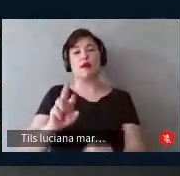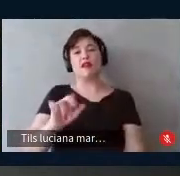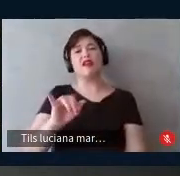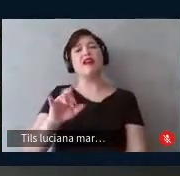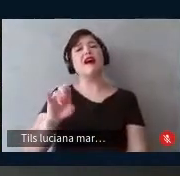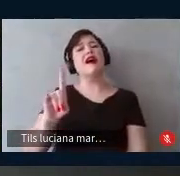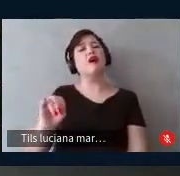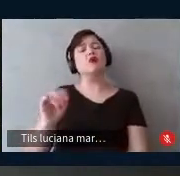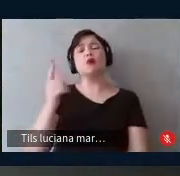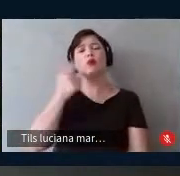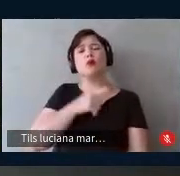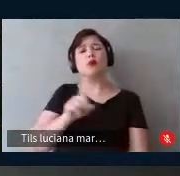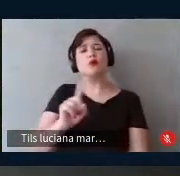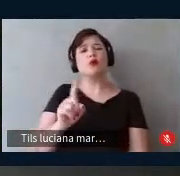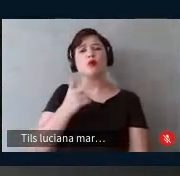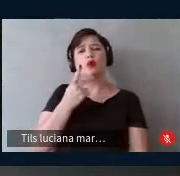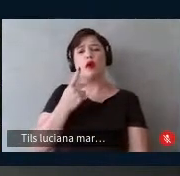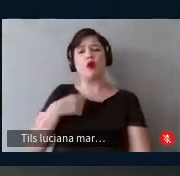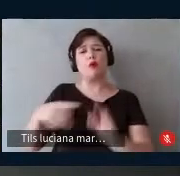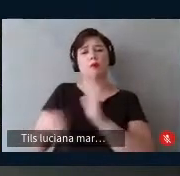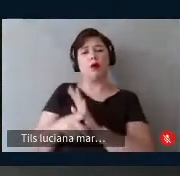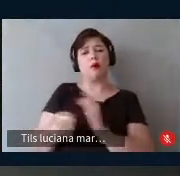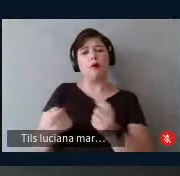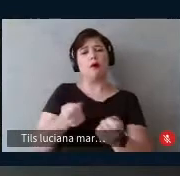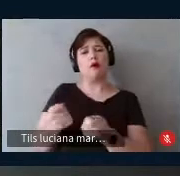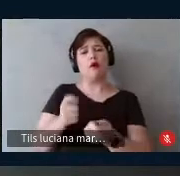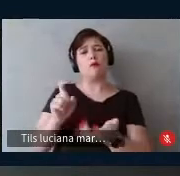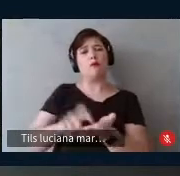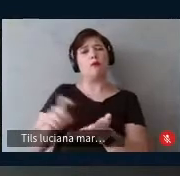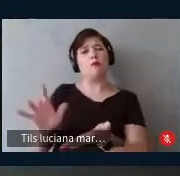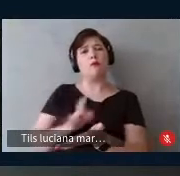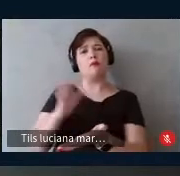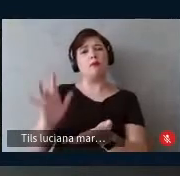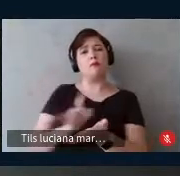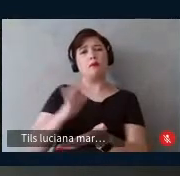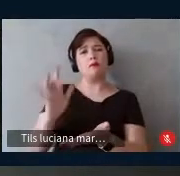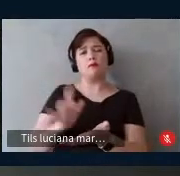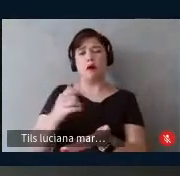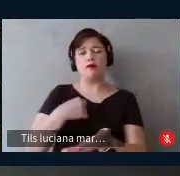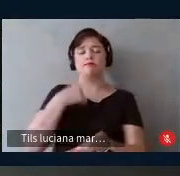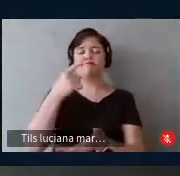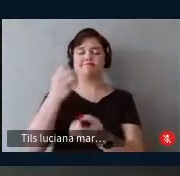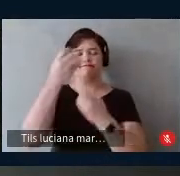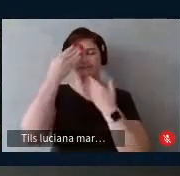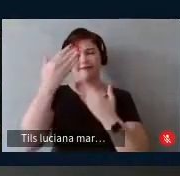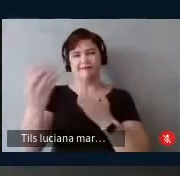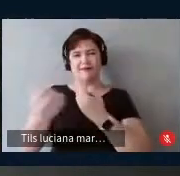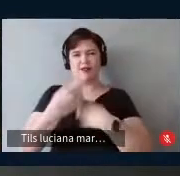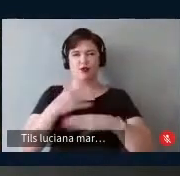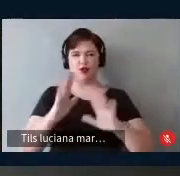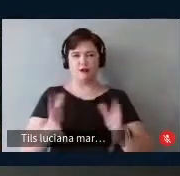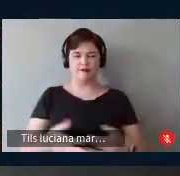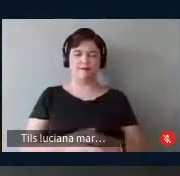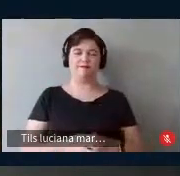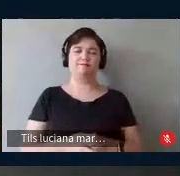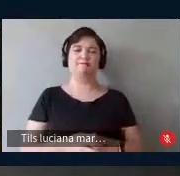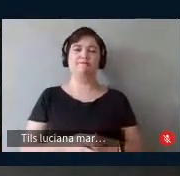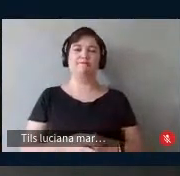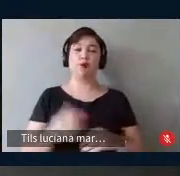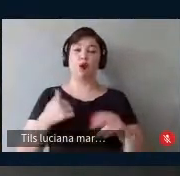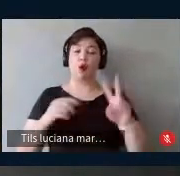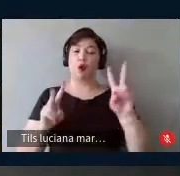com o controle aqui do PowerPoint. Tá, não... Ah, obrigado. O tema